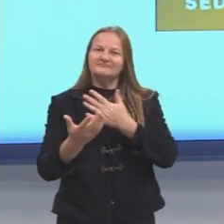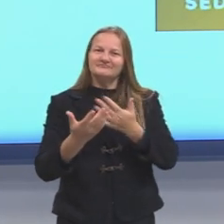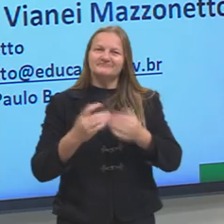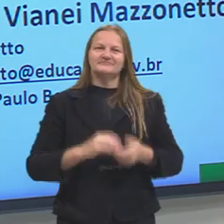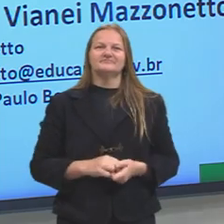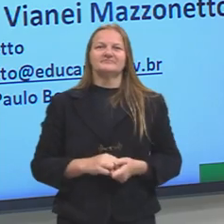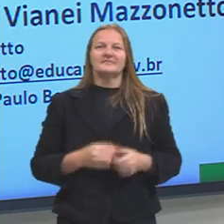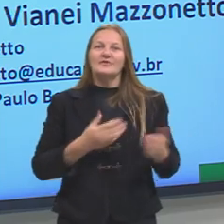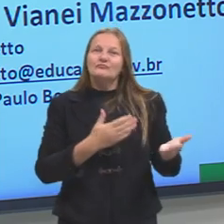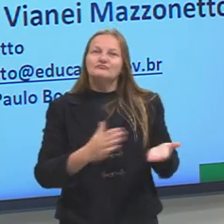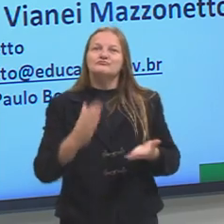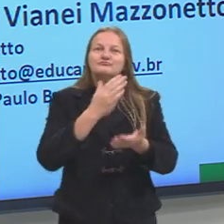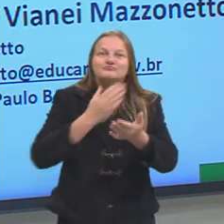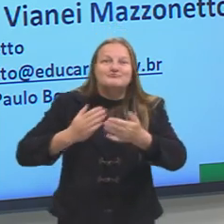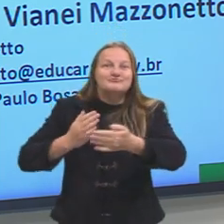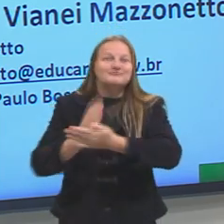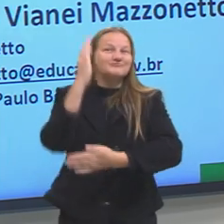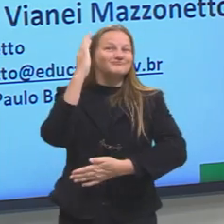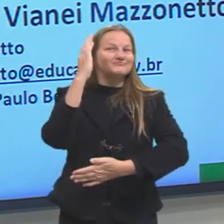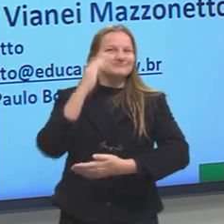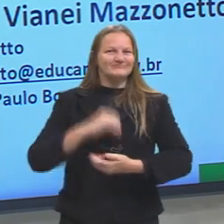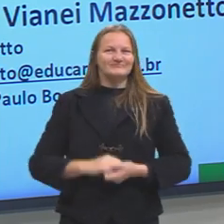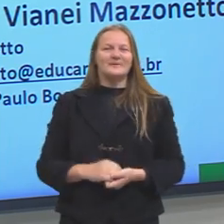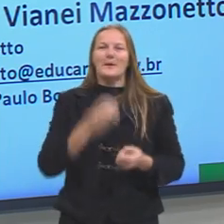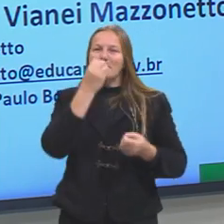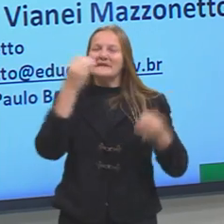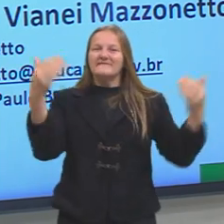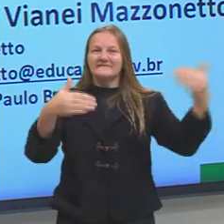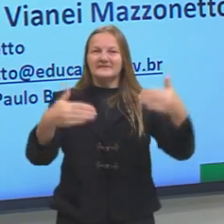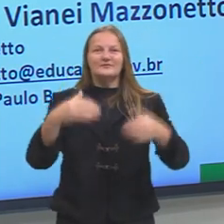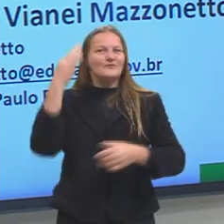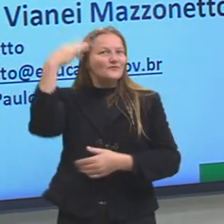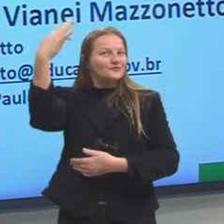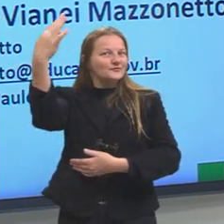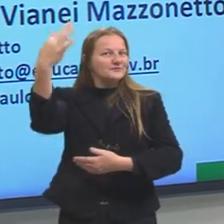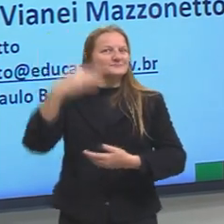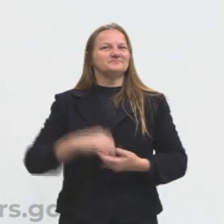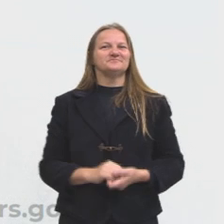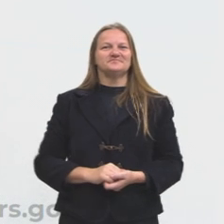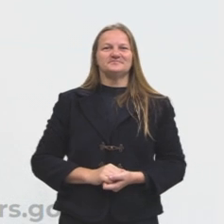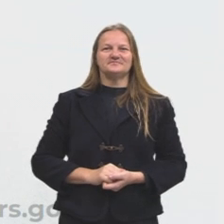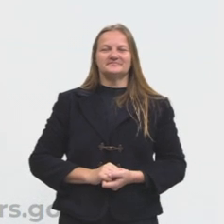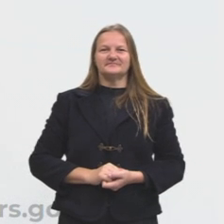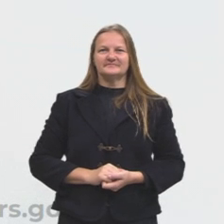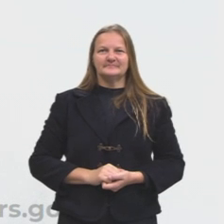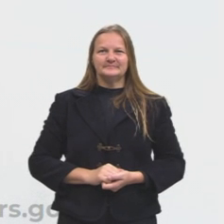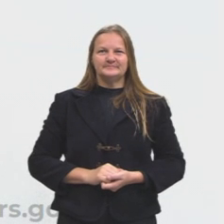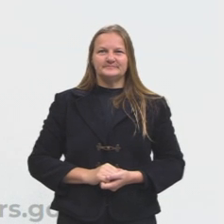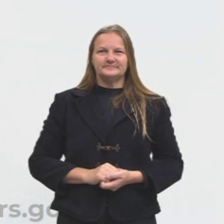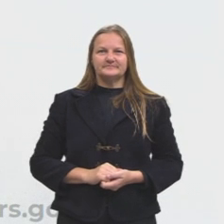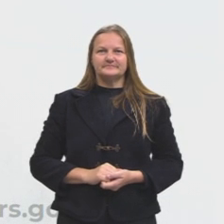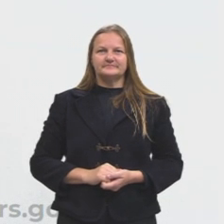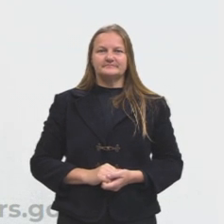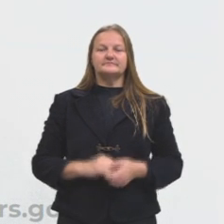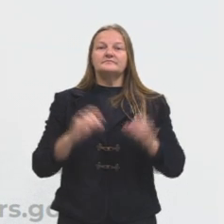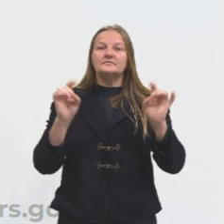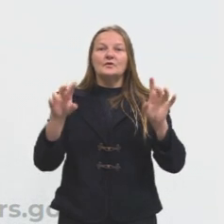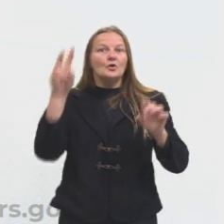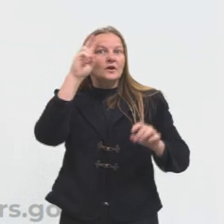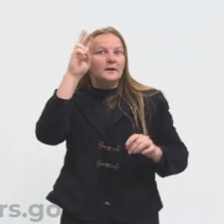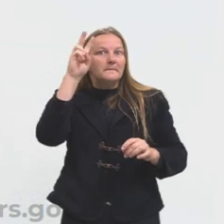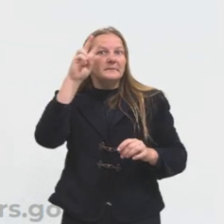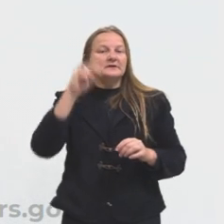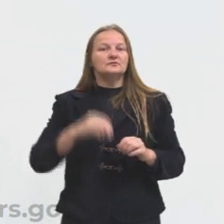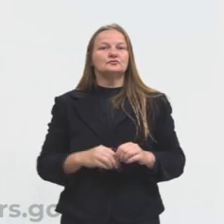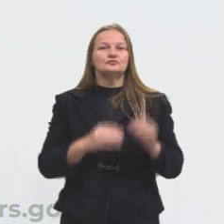Ok então e partiu passar Seja bem vindo mais uma aula de filosofia só Relembrando